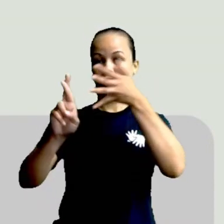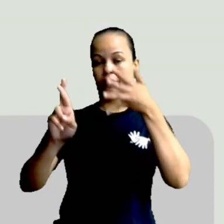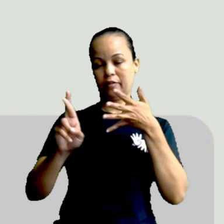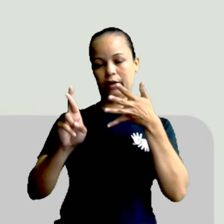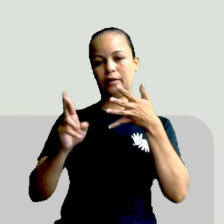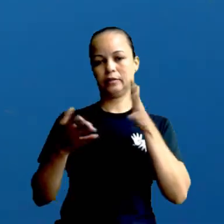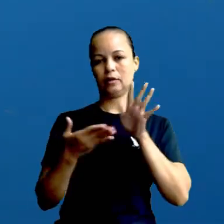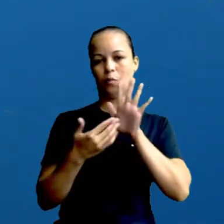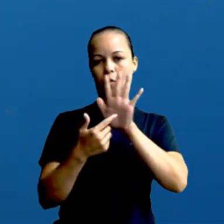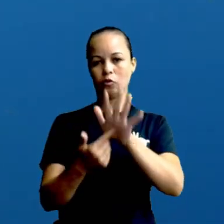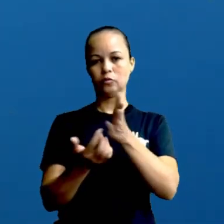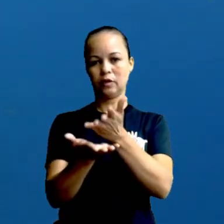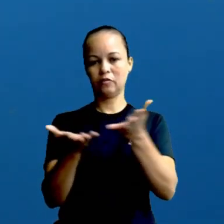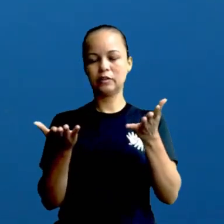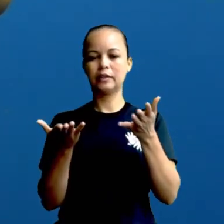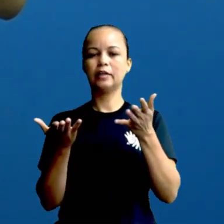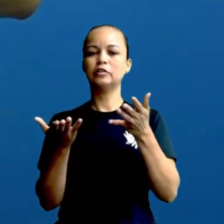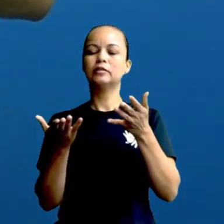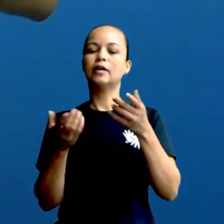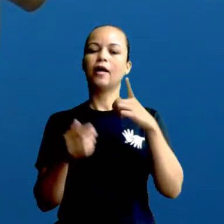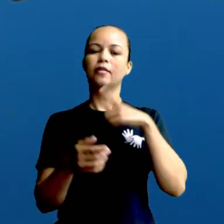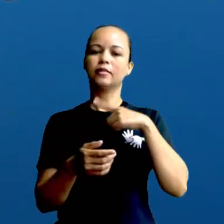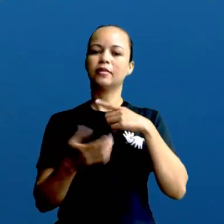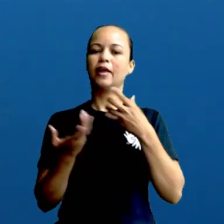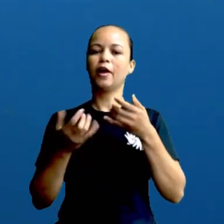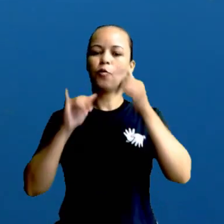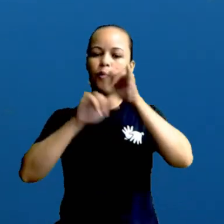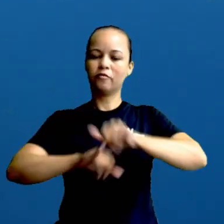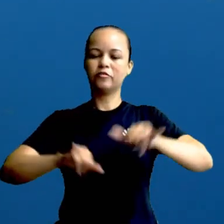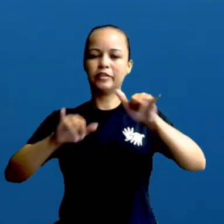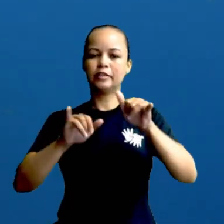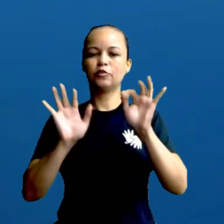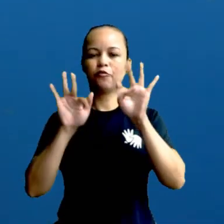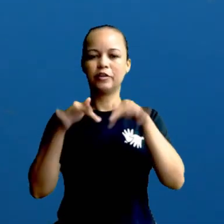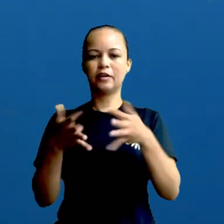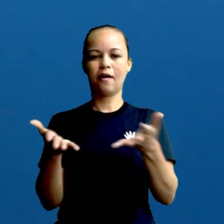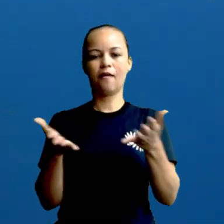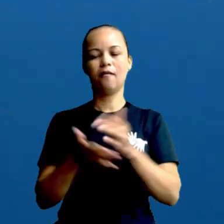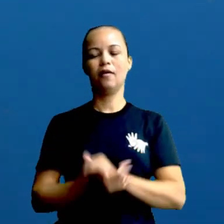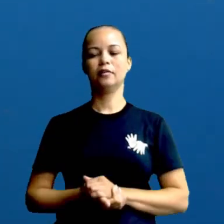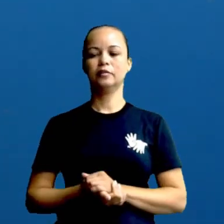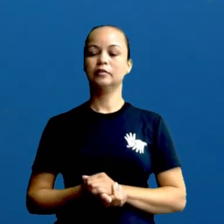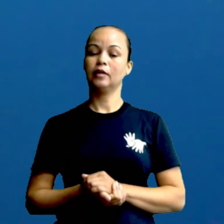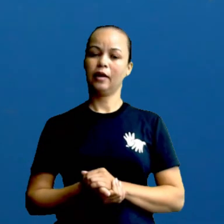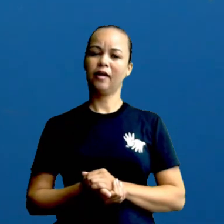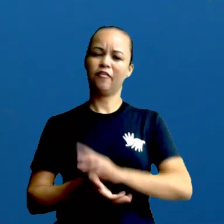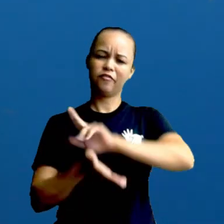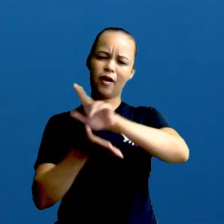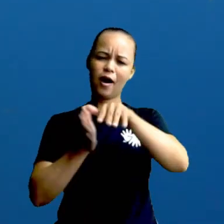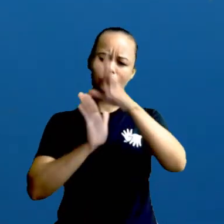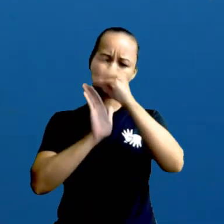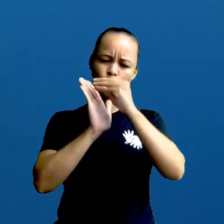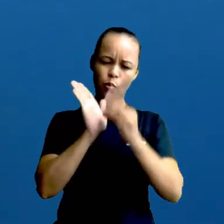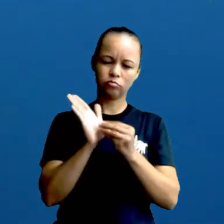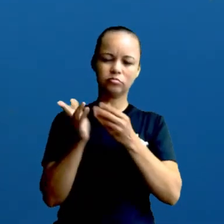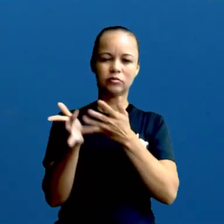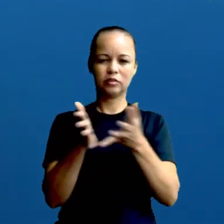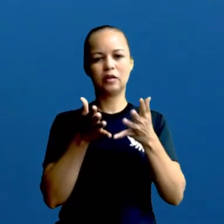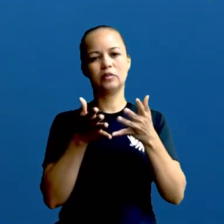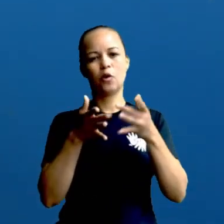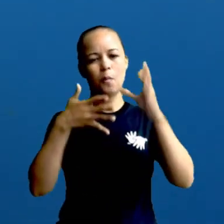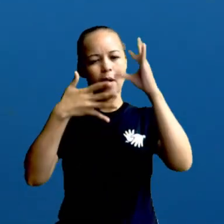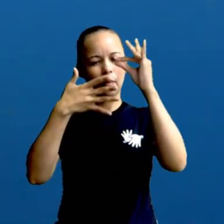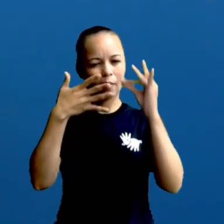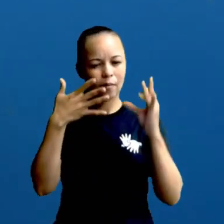ou trazendo aqui para mim eu vou deixar um recadinho o final viu é bastante conteúdo ainda tem outros